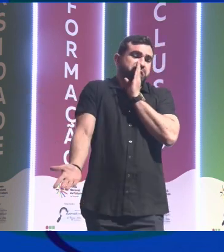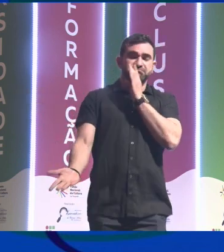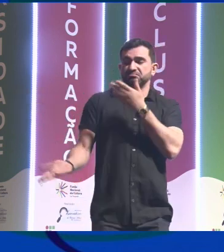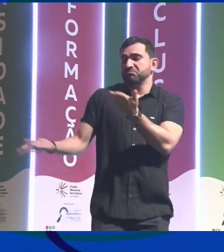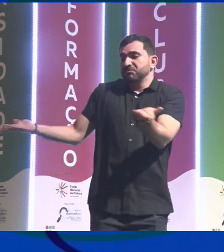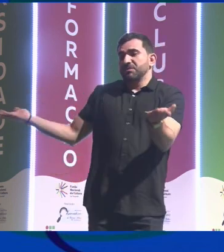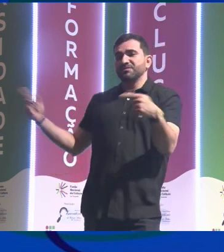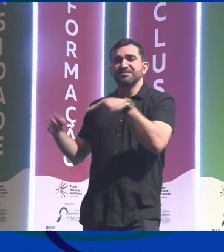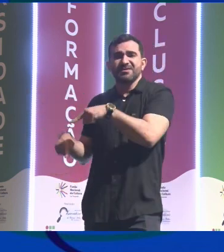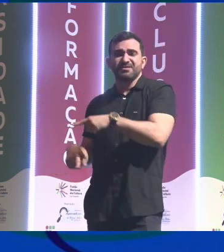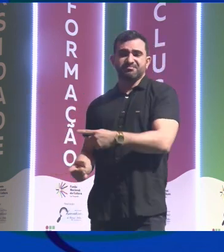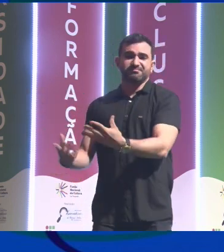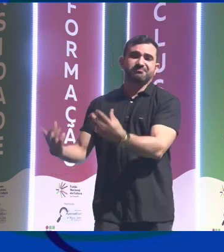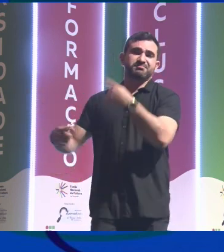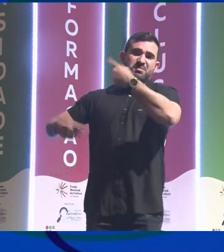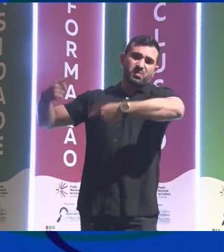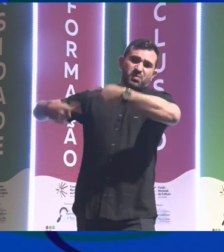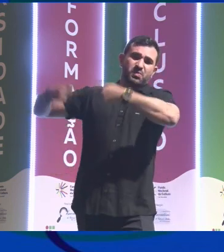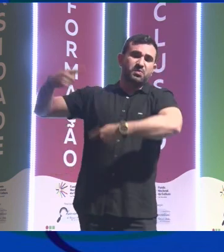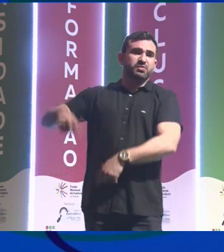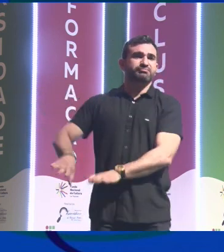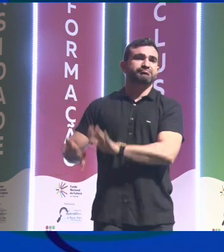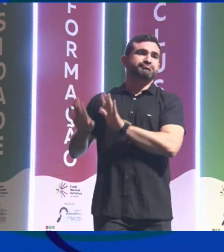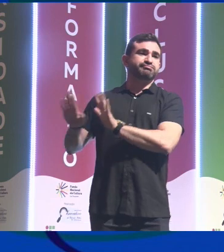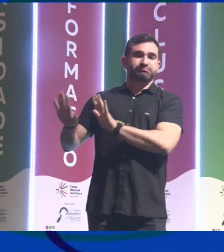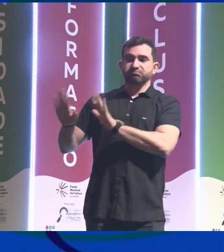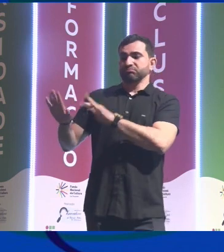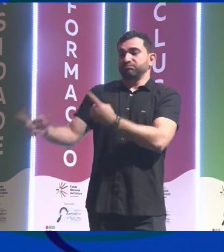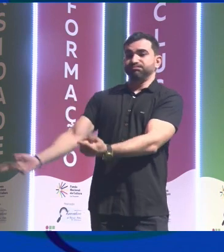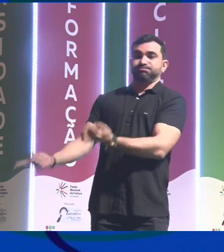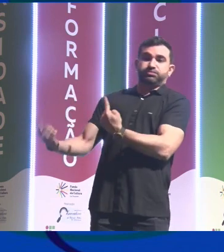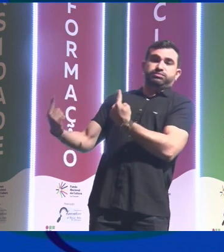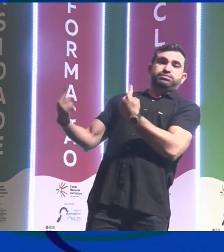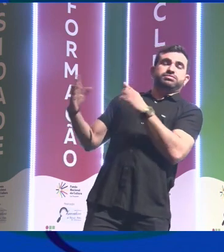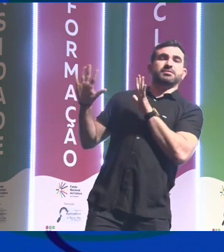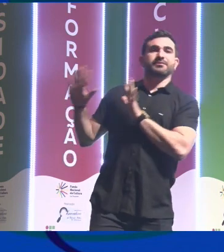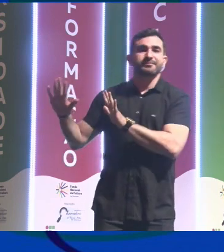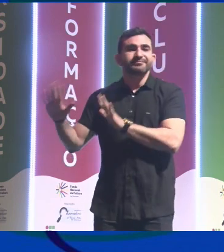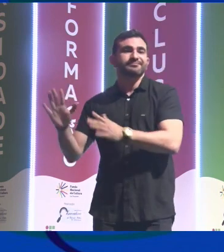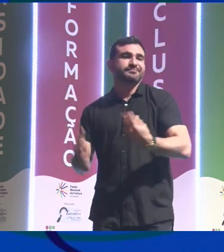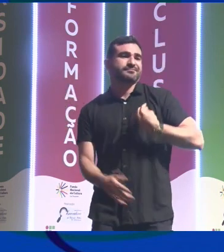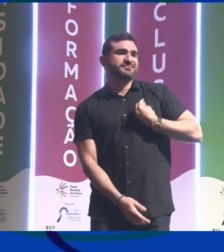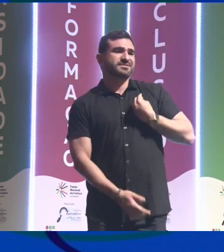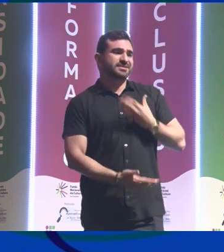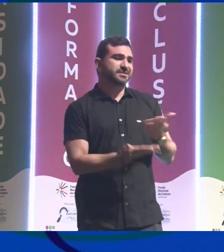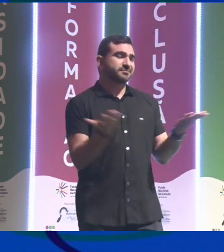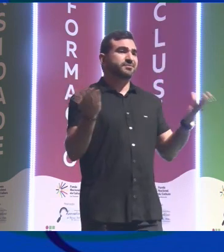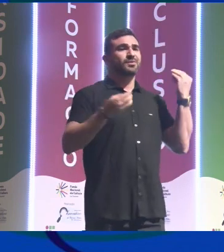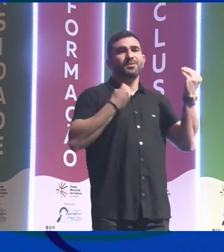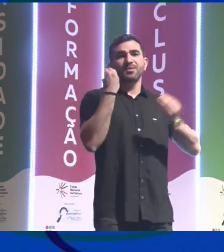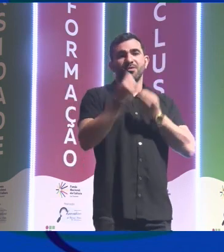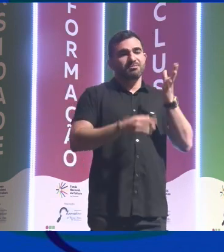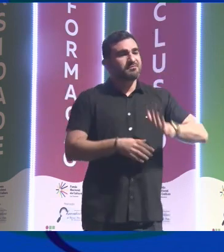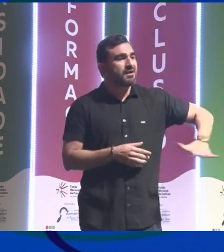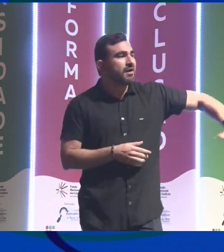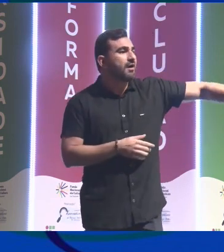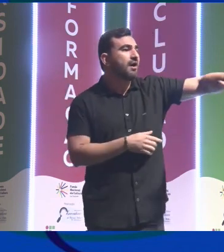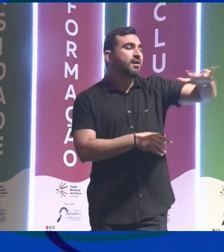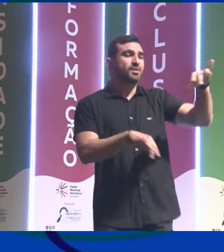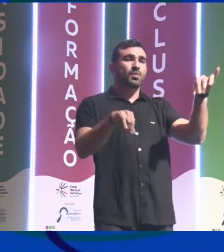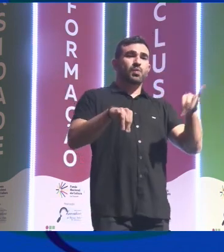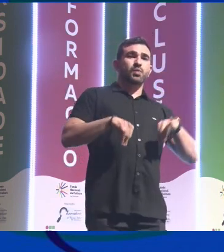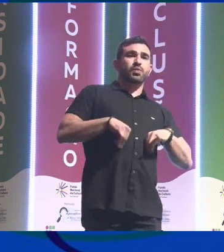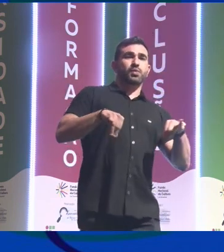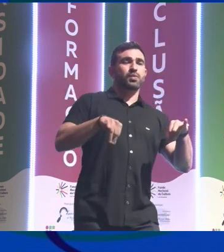Não tem discussão, não. A minha gente hoje